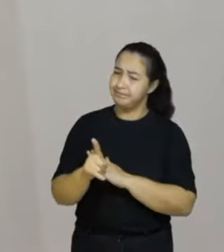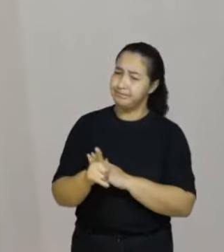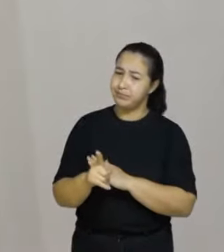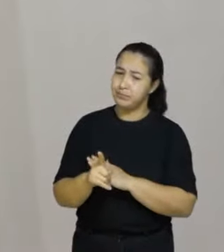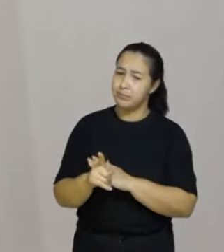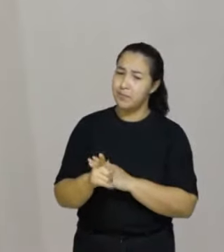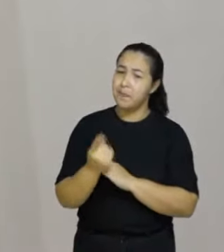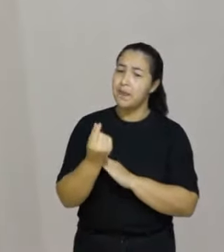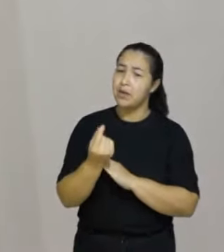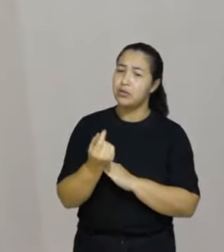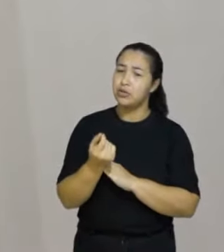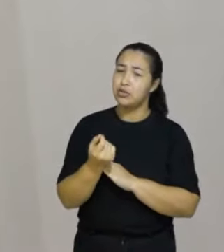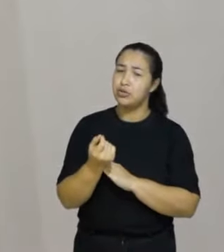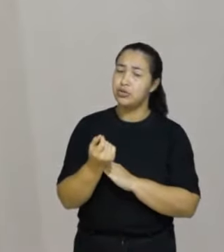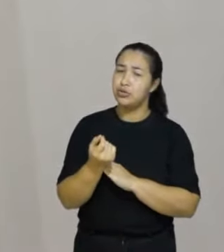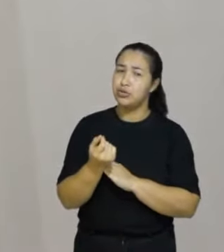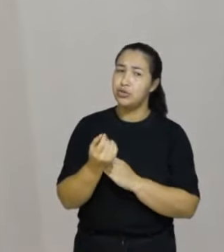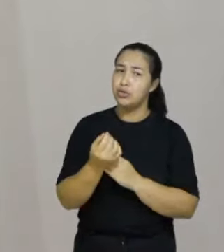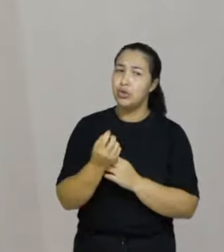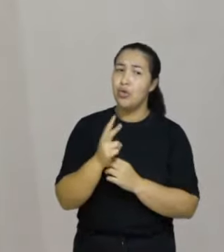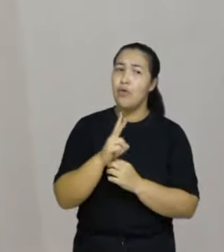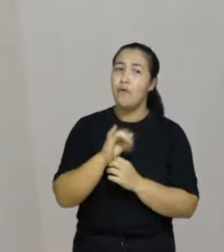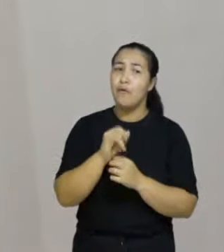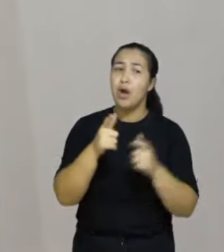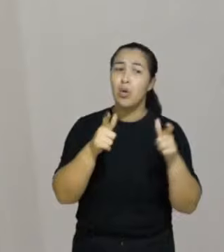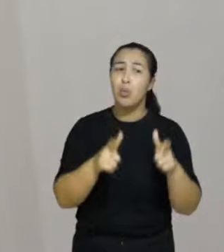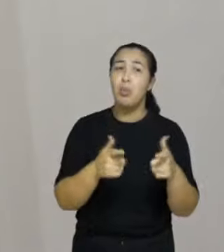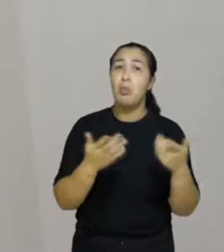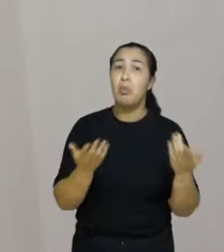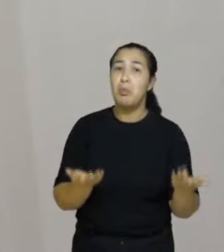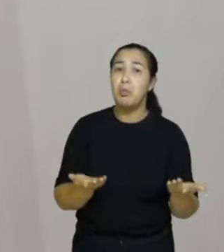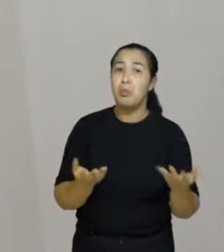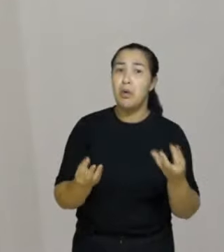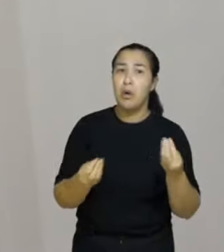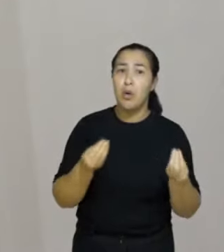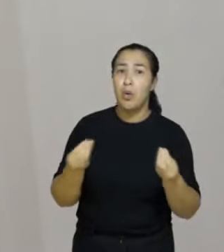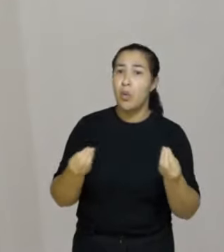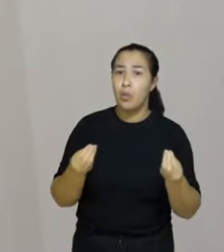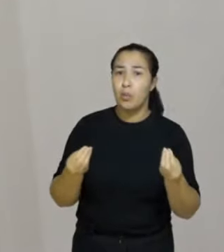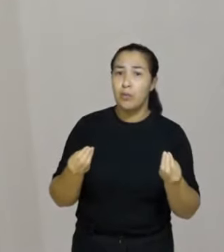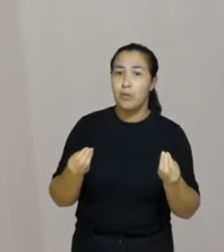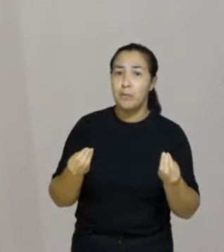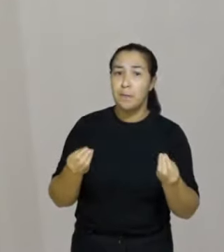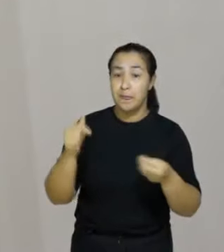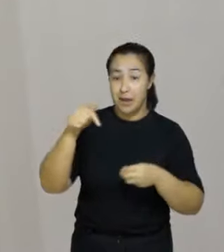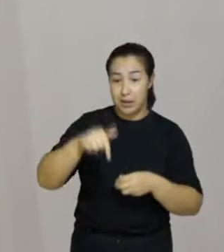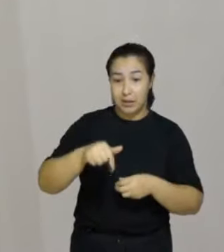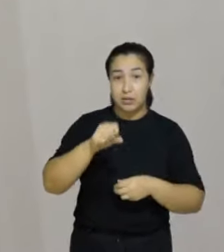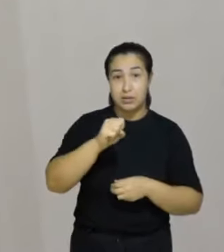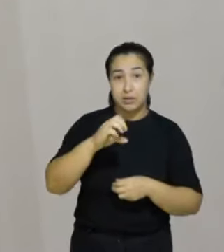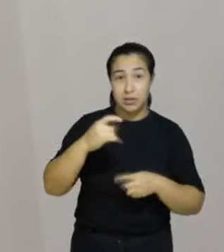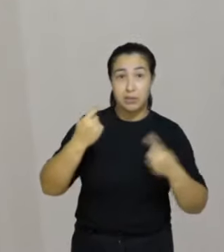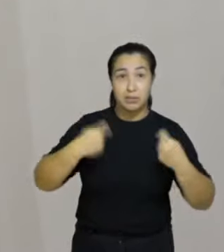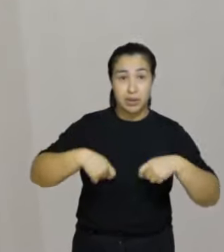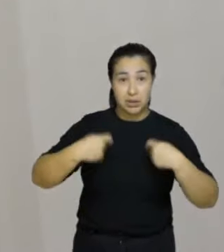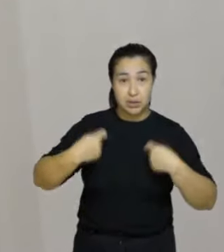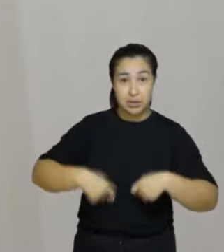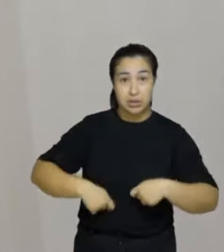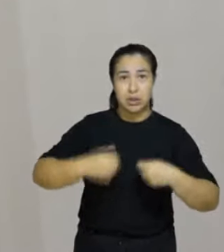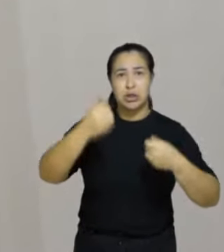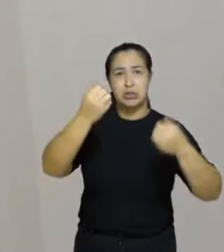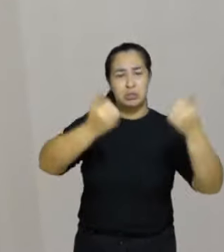vai esse dinheiro? Como é que é prestada a conta? Quando vem para Santa Catarina, tem que prestar conta desse tamanho de